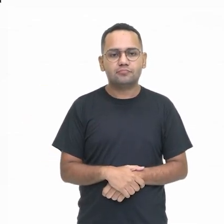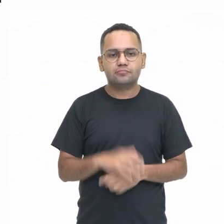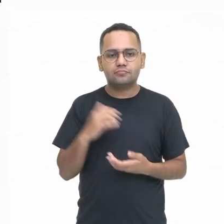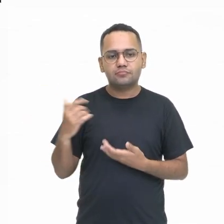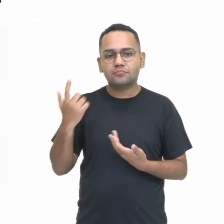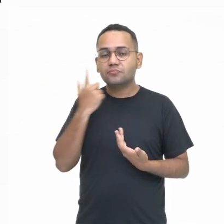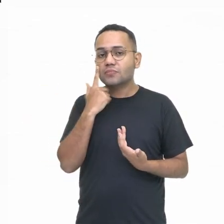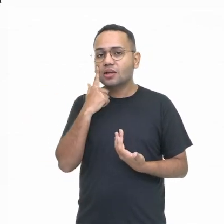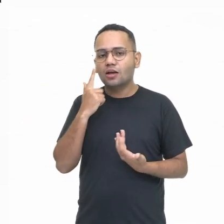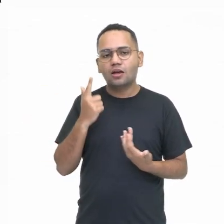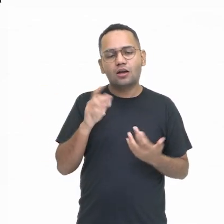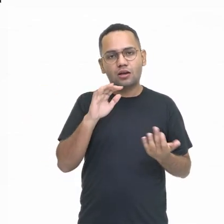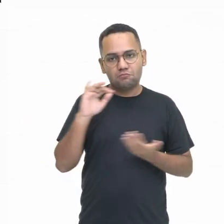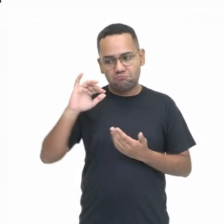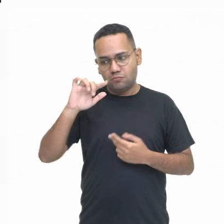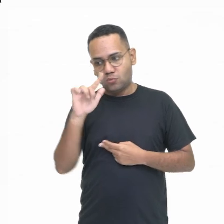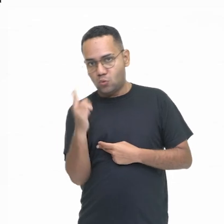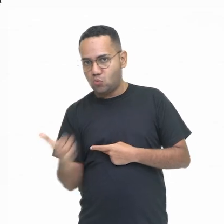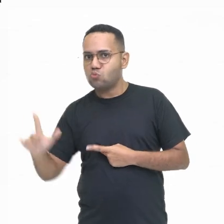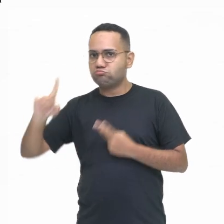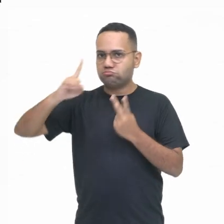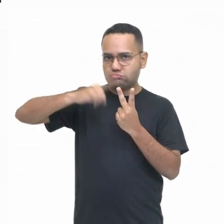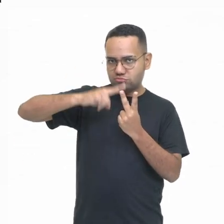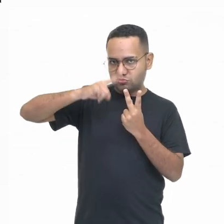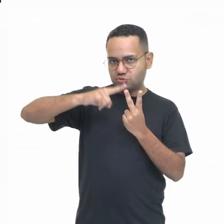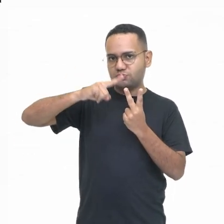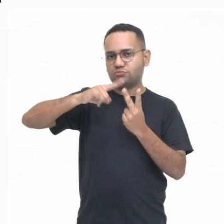Uma função também pode ser